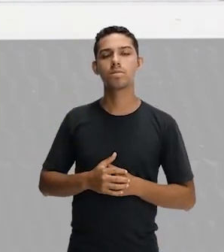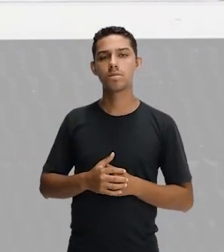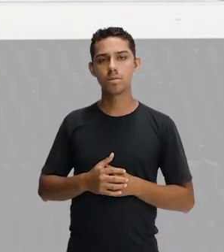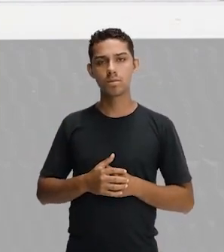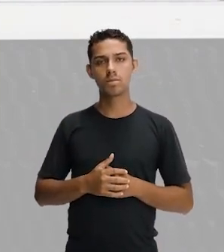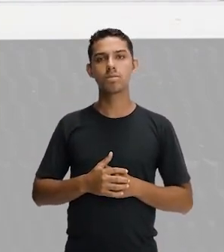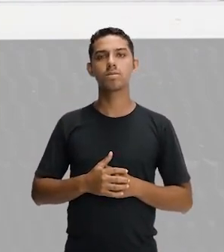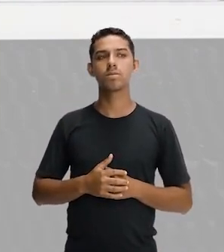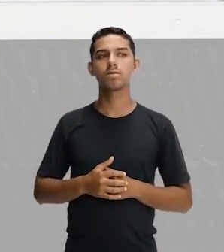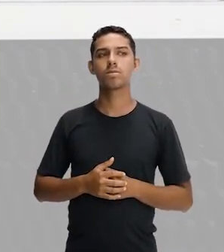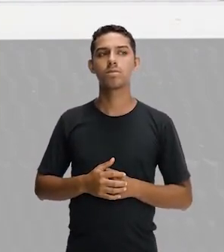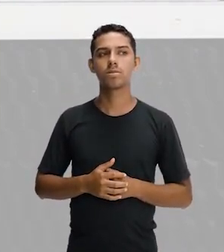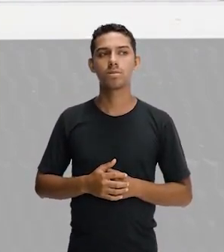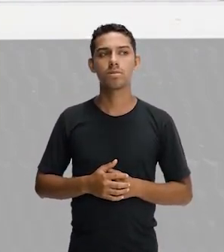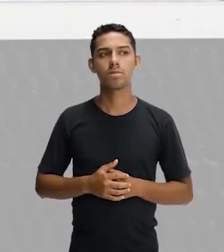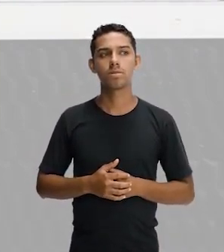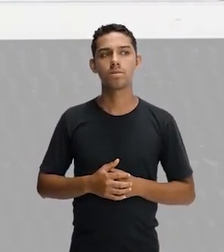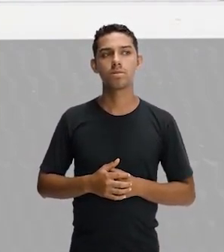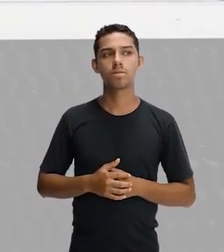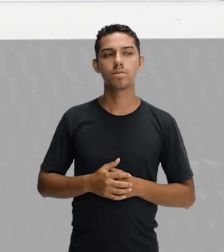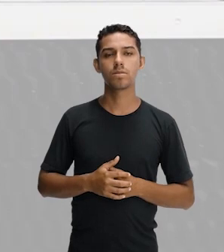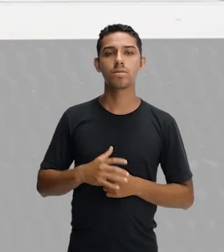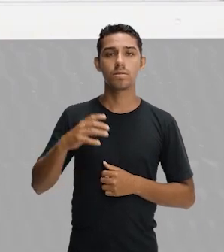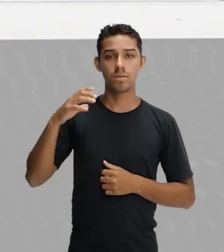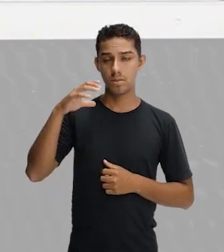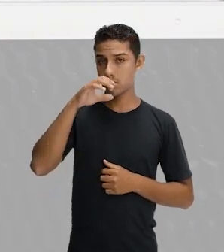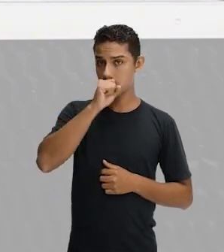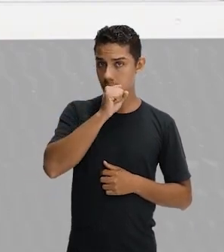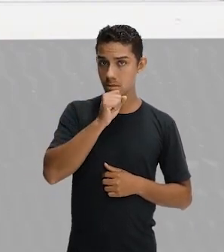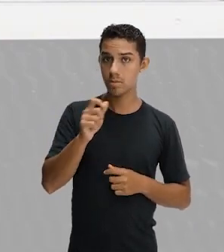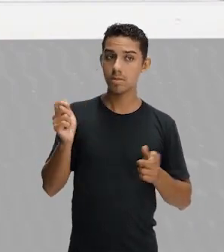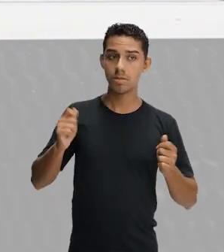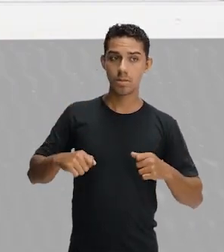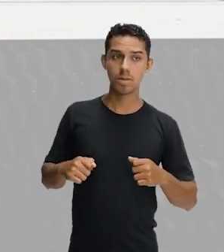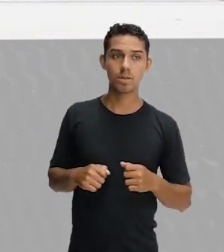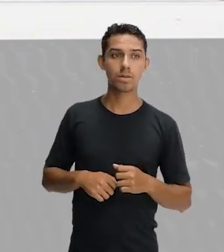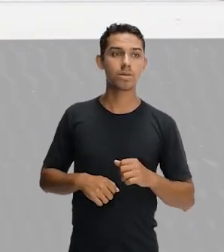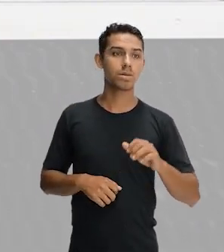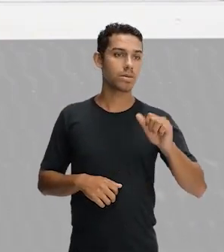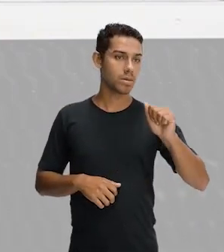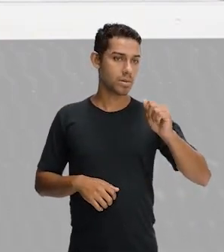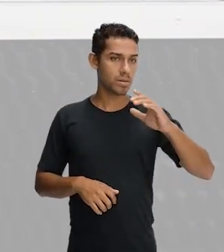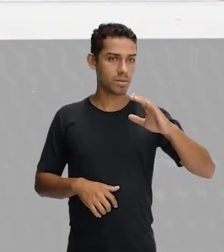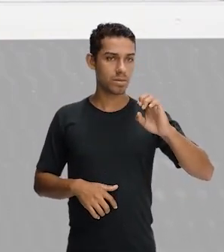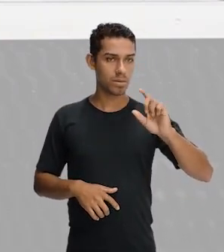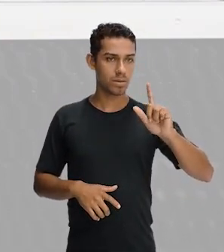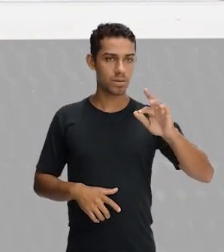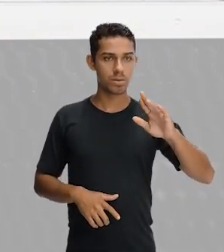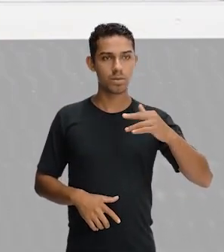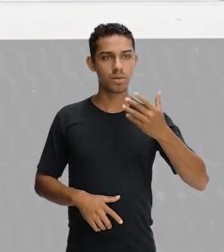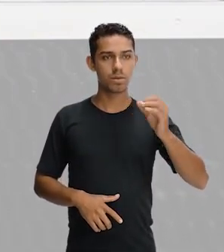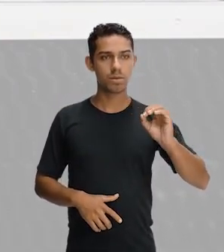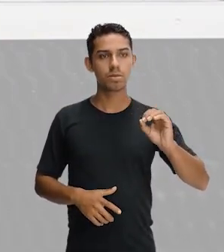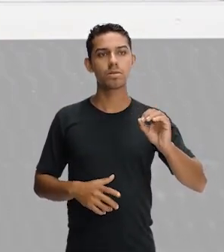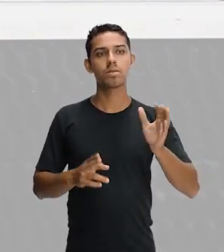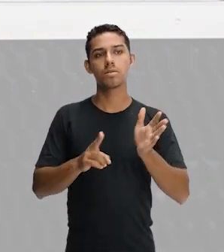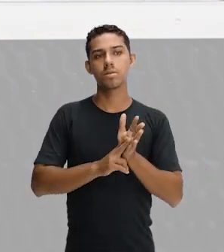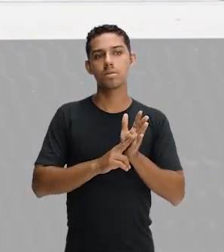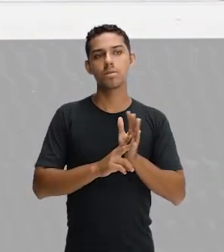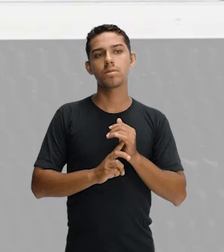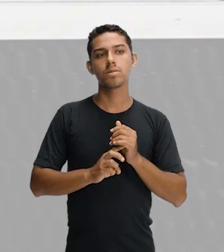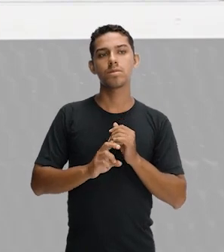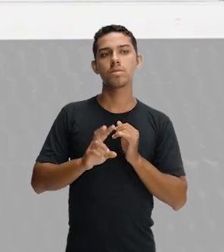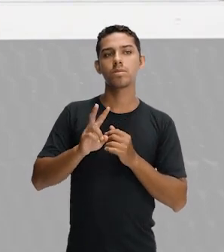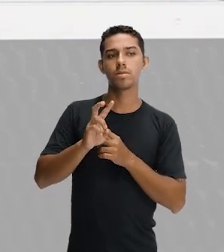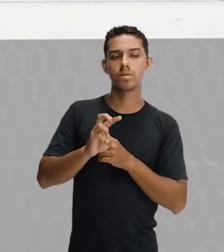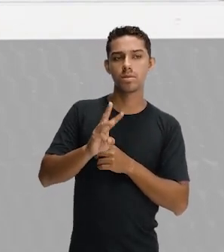angular vezes o raio. A aceleração linear é a aceleração angular vezes o raio. Tá ok? Então a